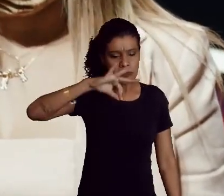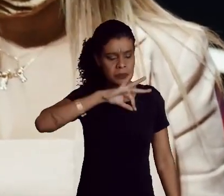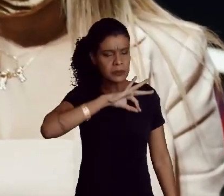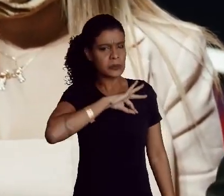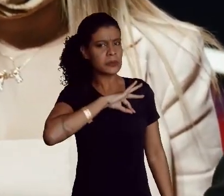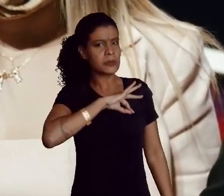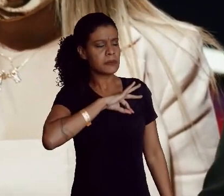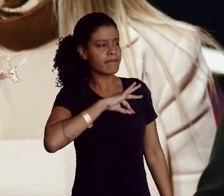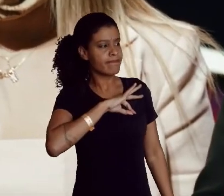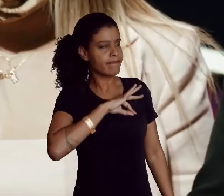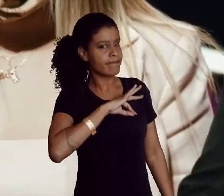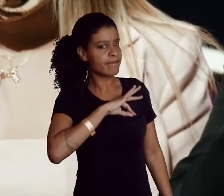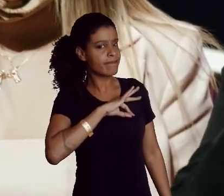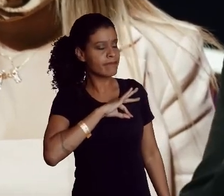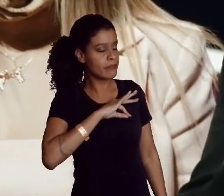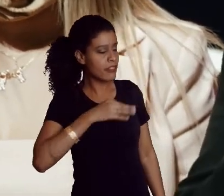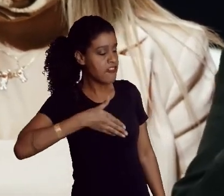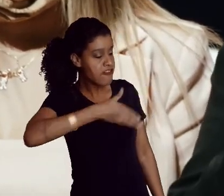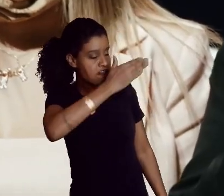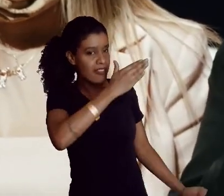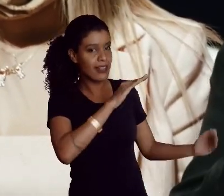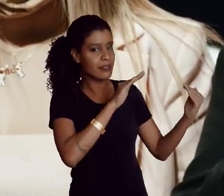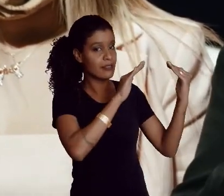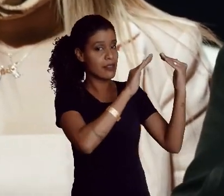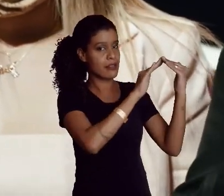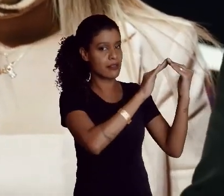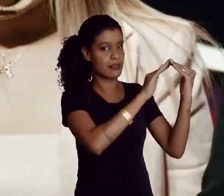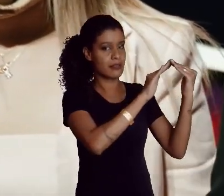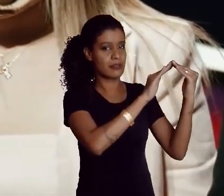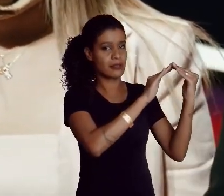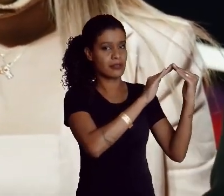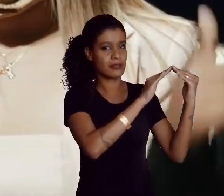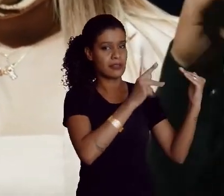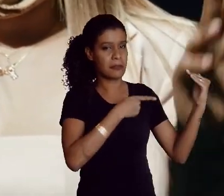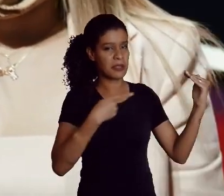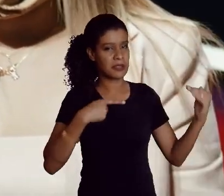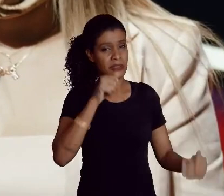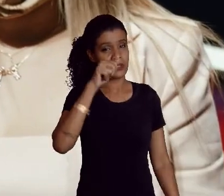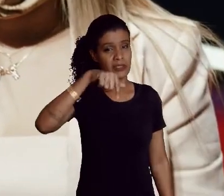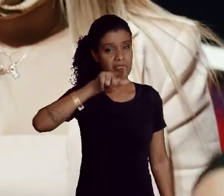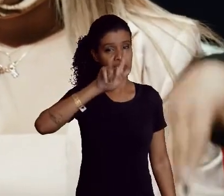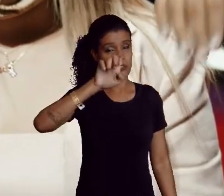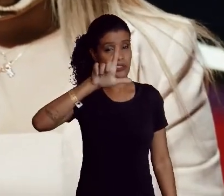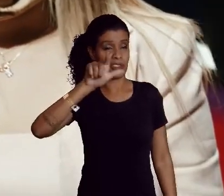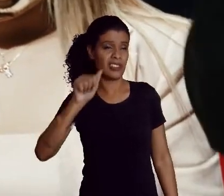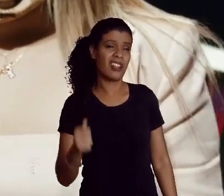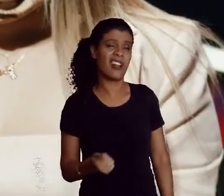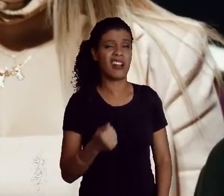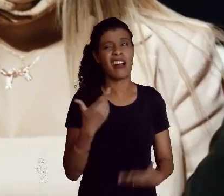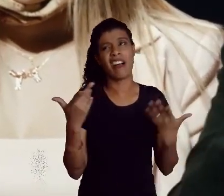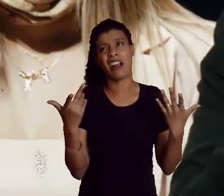lá na casa da pastora Ângela. Olha pra você ver, específico. Aí eu, deve ser coisa da minha mente, porque